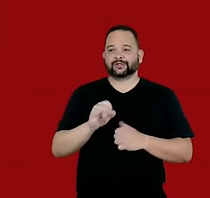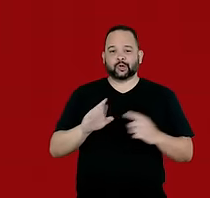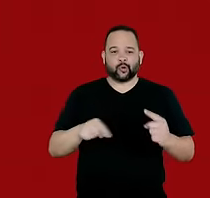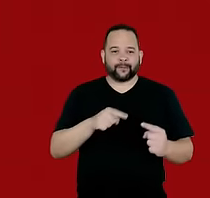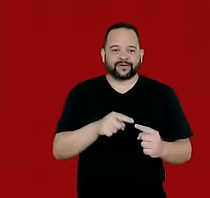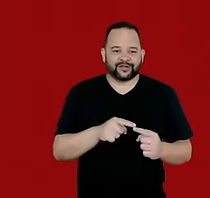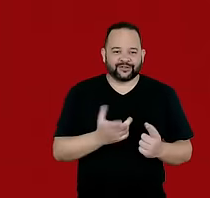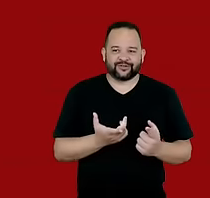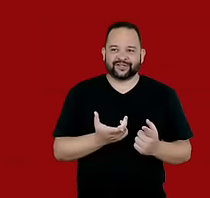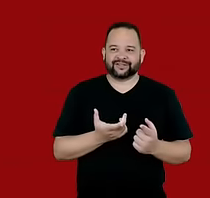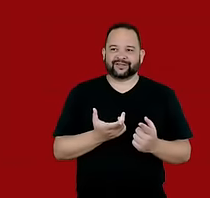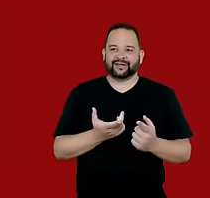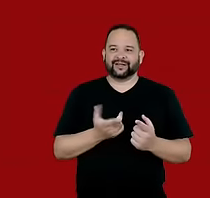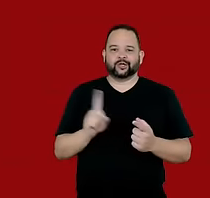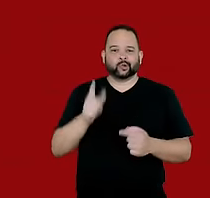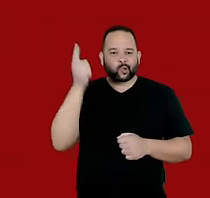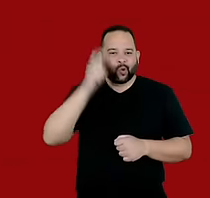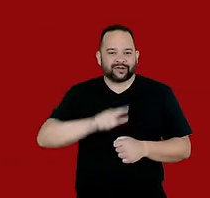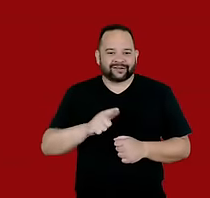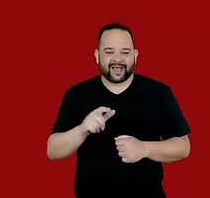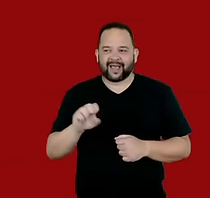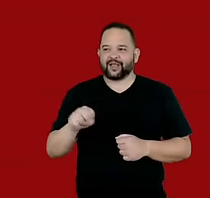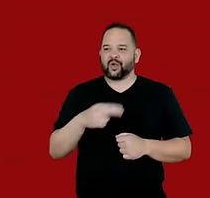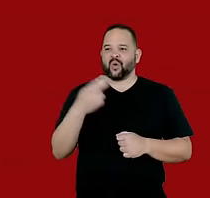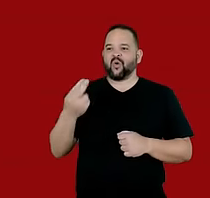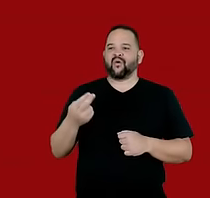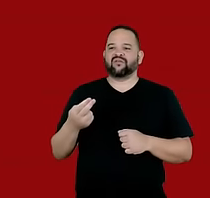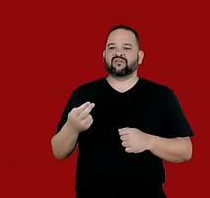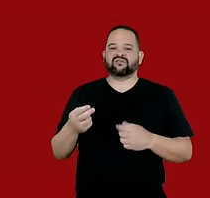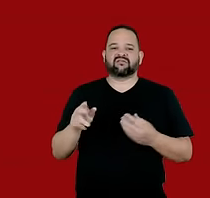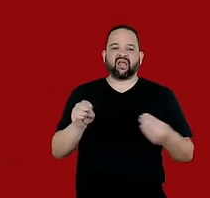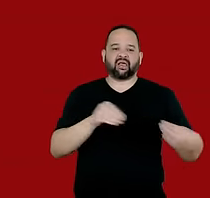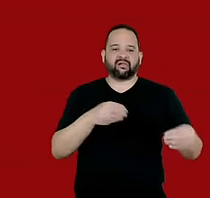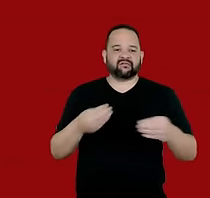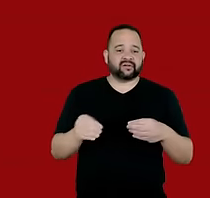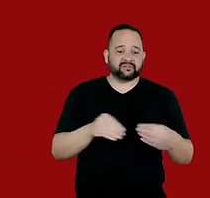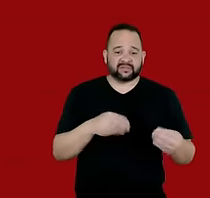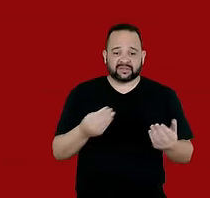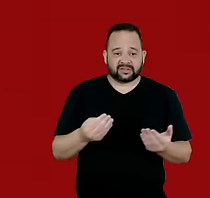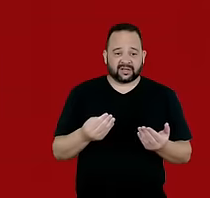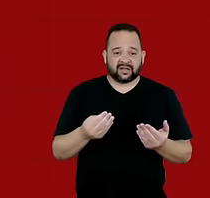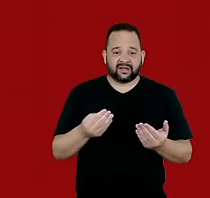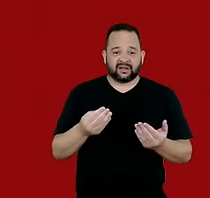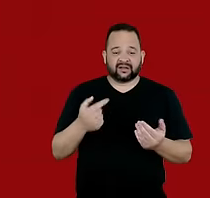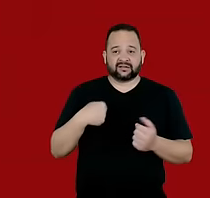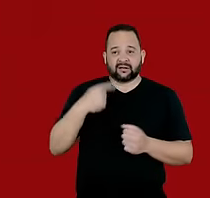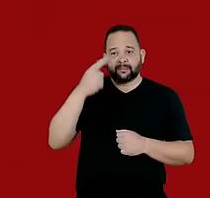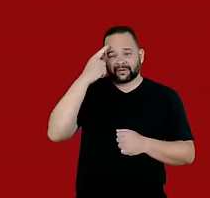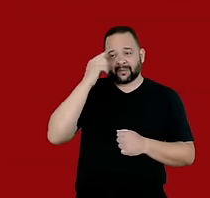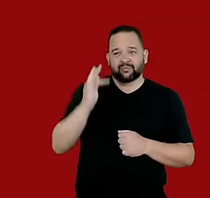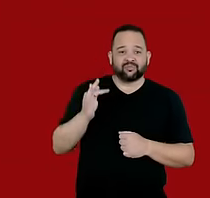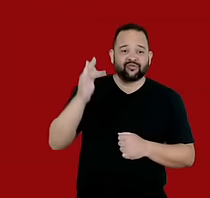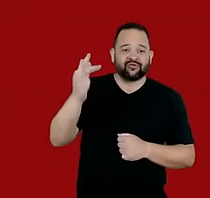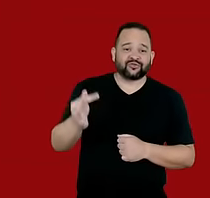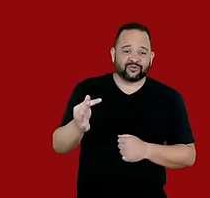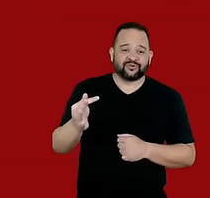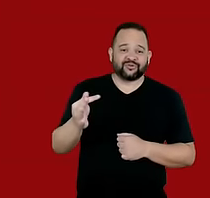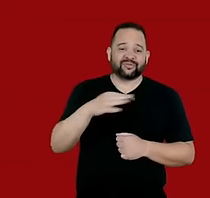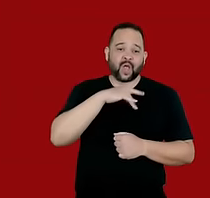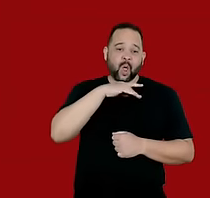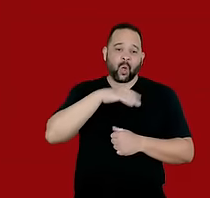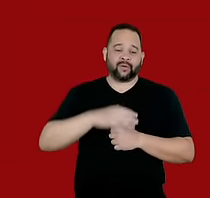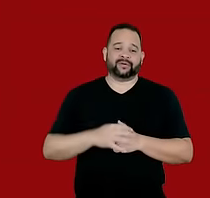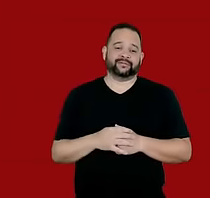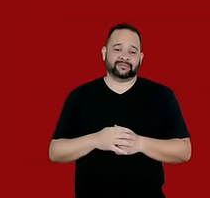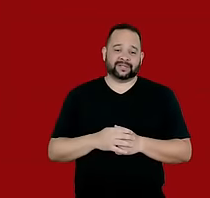é que você vai gerar Aquela aquele problema de expectativa pior paraa frente então se foi feito um um grande esforço de arcabouço fiscal e não e a gente não